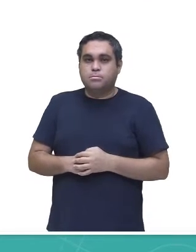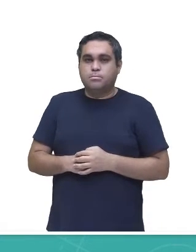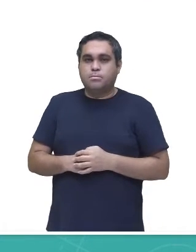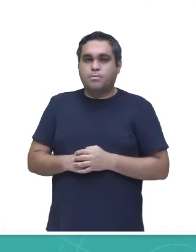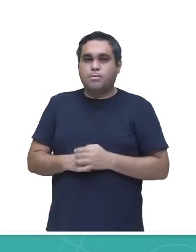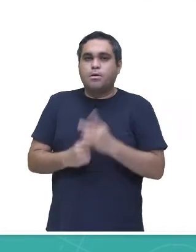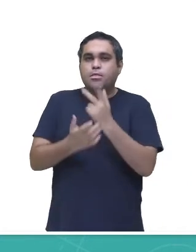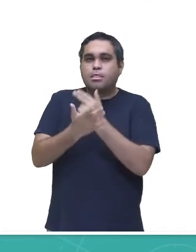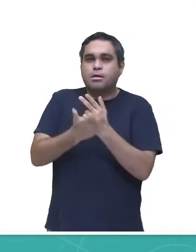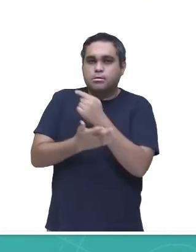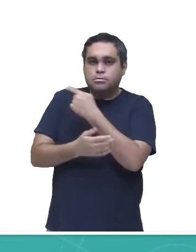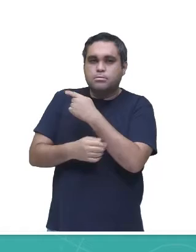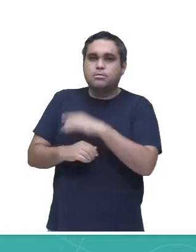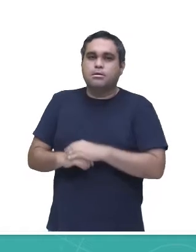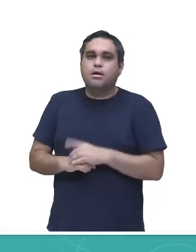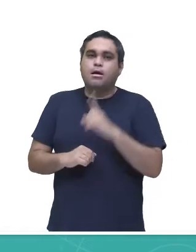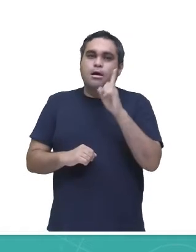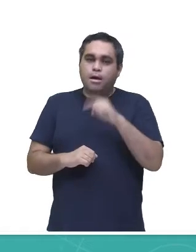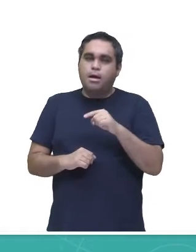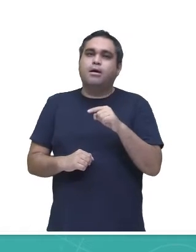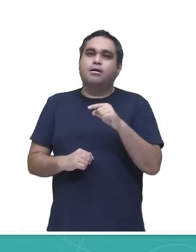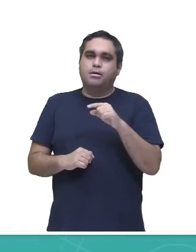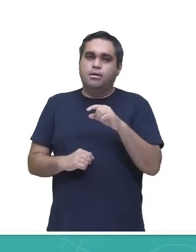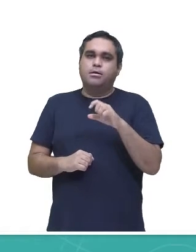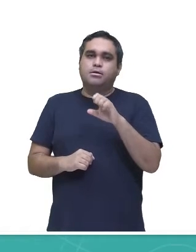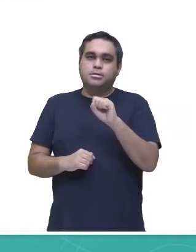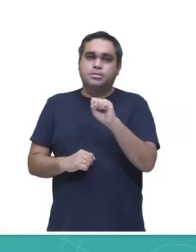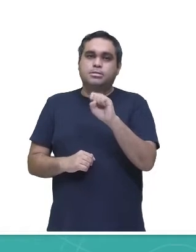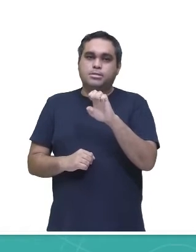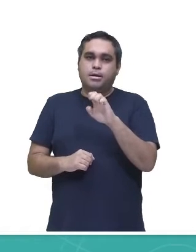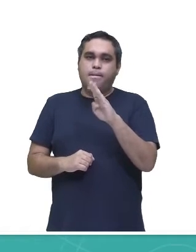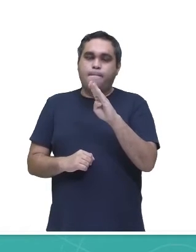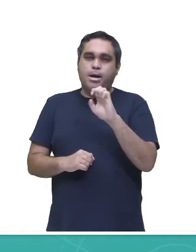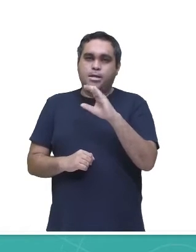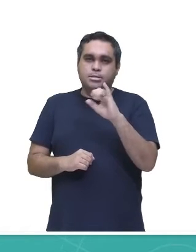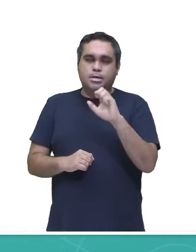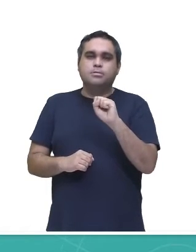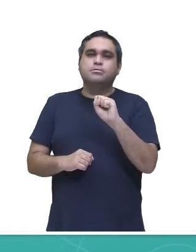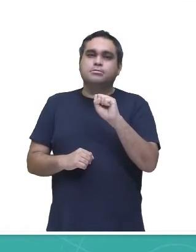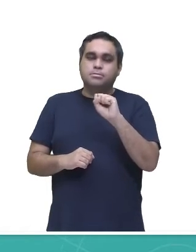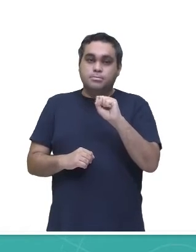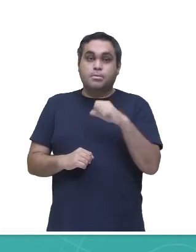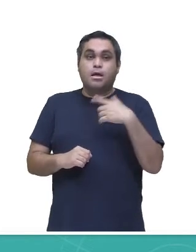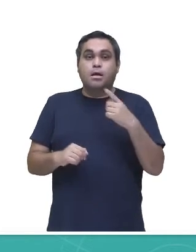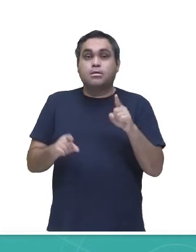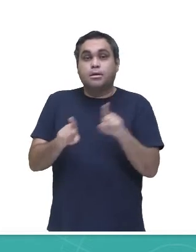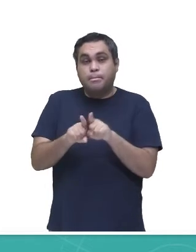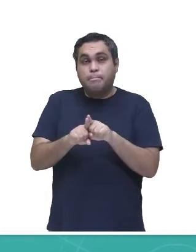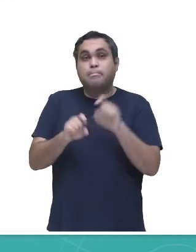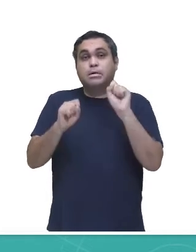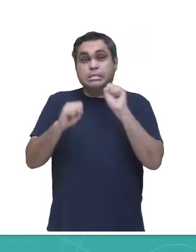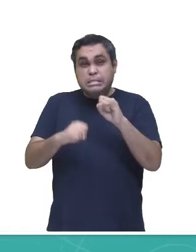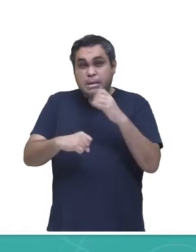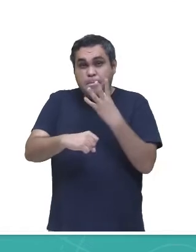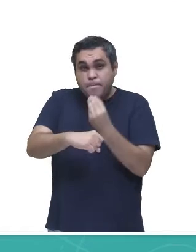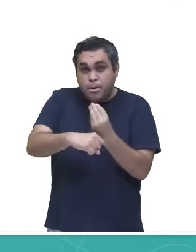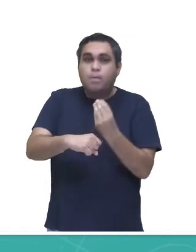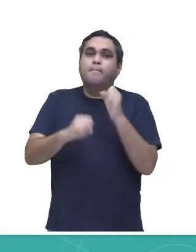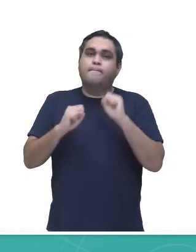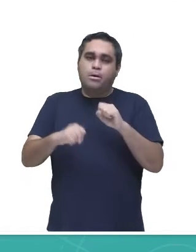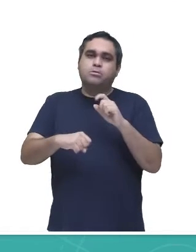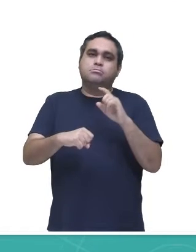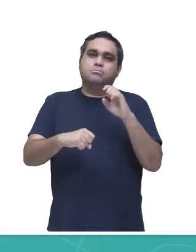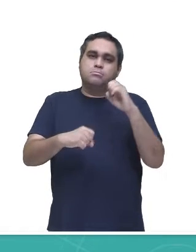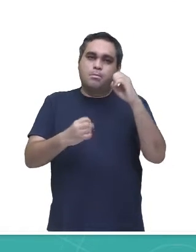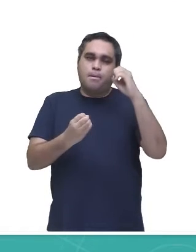glândula sebácea, né? Que é a produtora de sebo. E o acúmulo também pode abrigar bactérias e fungos. Além